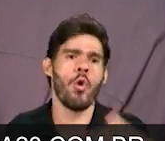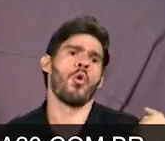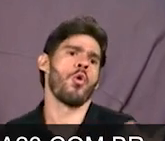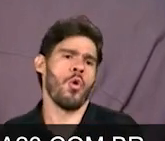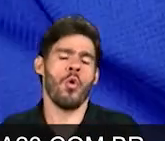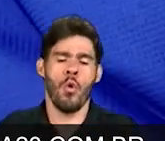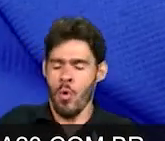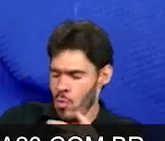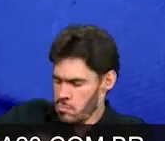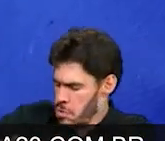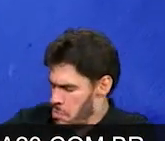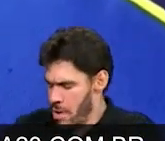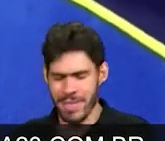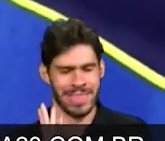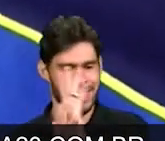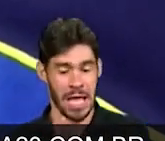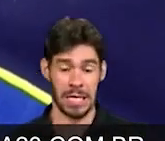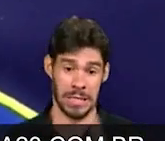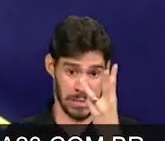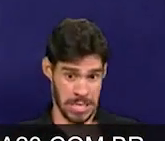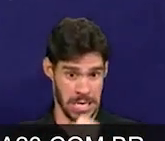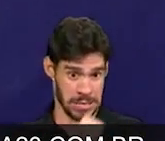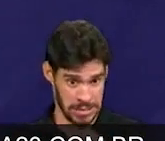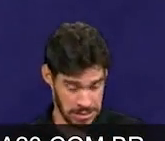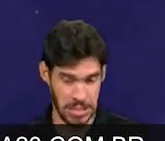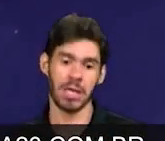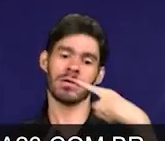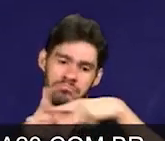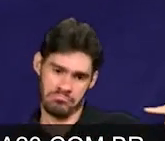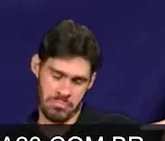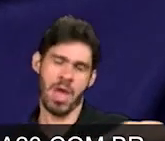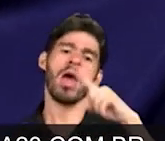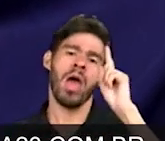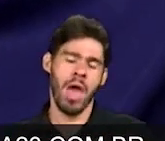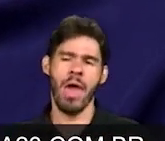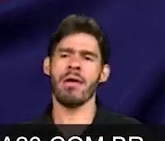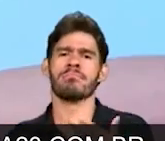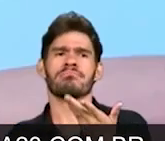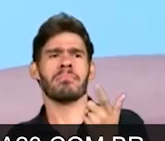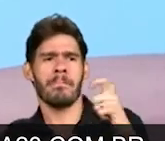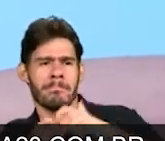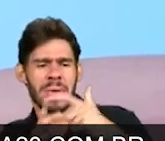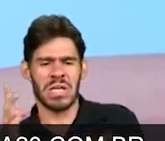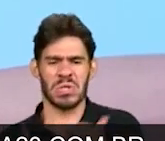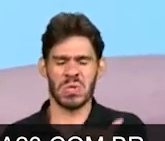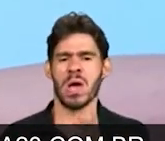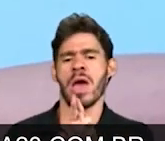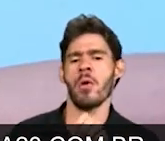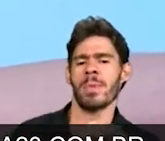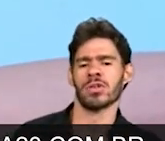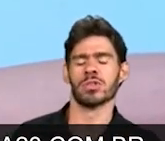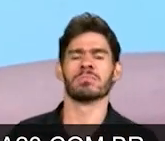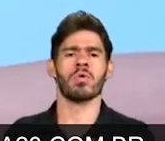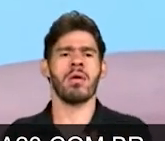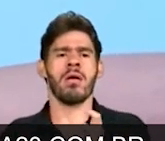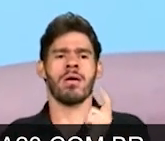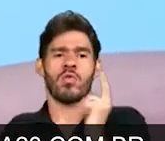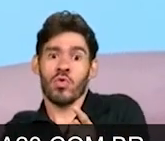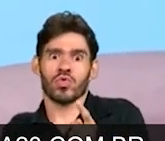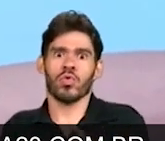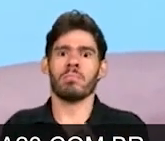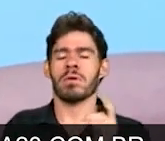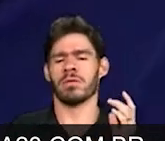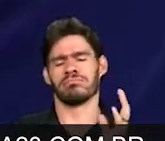nenhuma mancha. Por 3 anos e meio, o caso foi tratado como reumatismo. O diagnóstico tardio trouxe